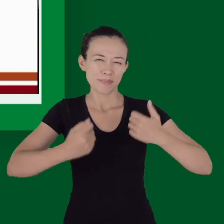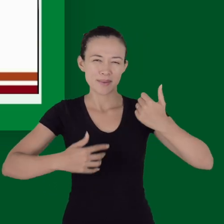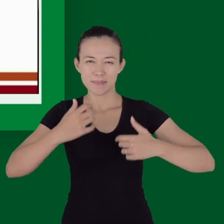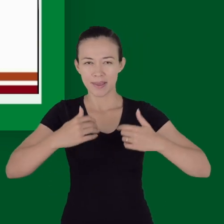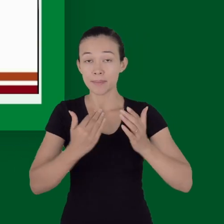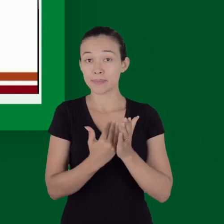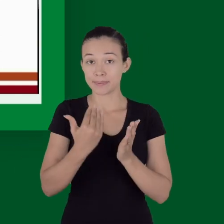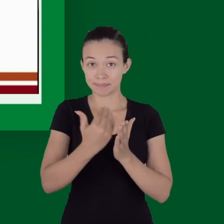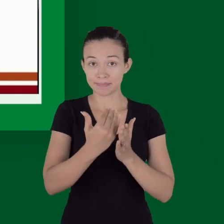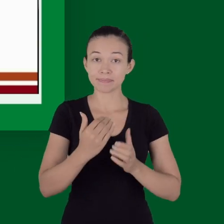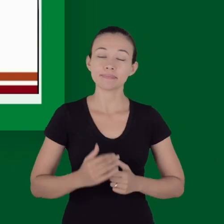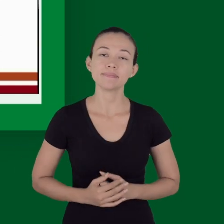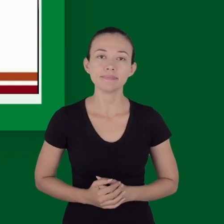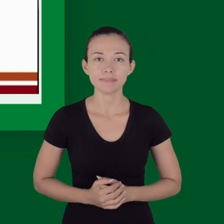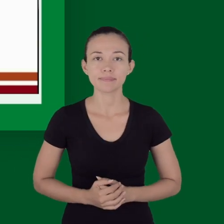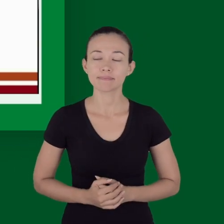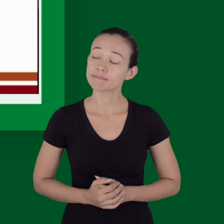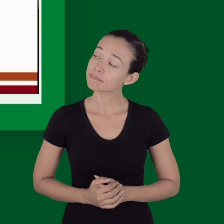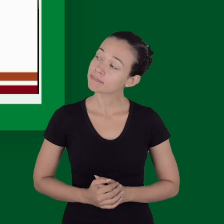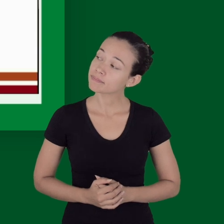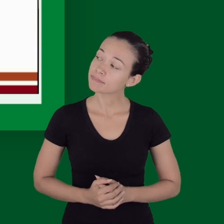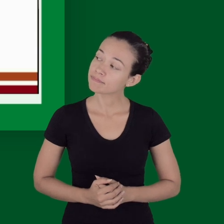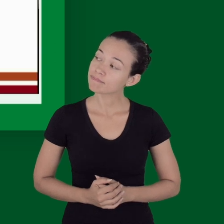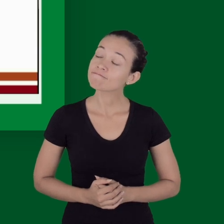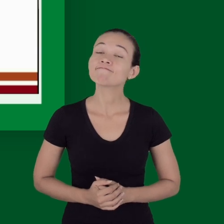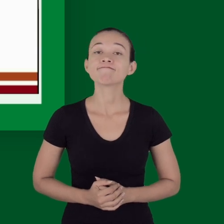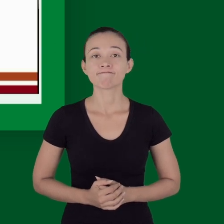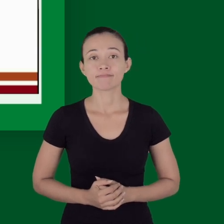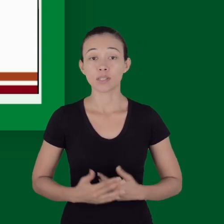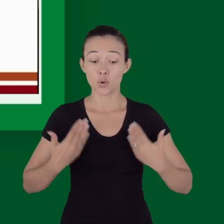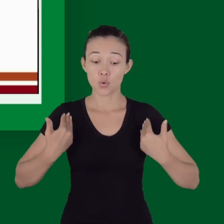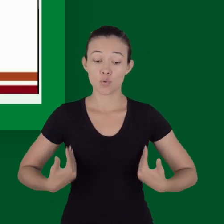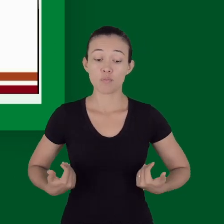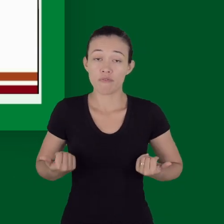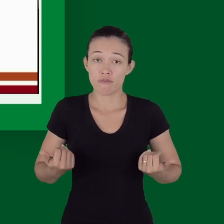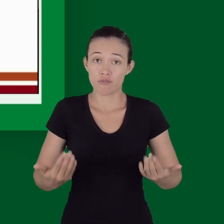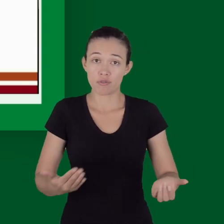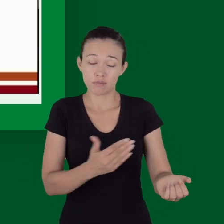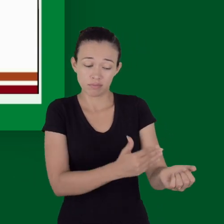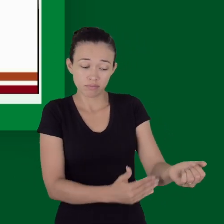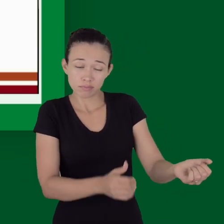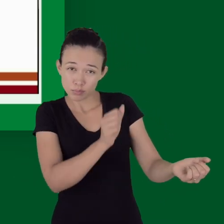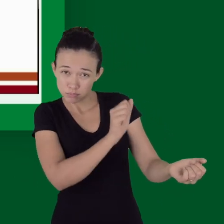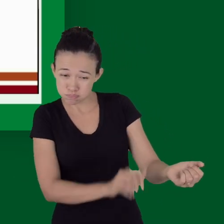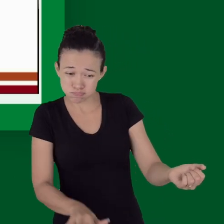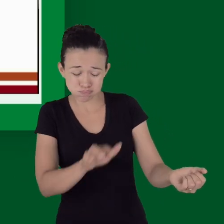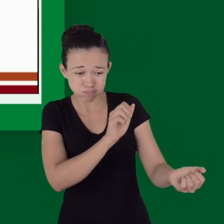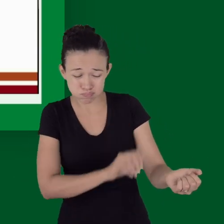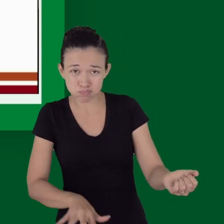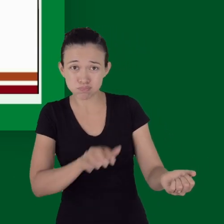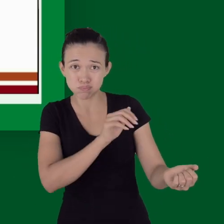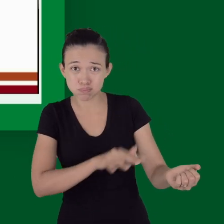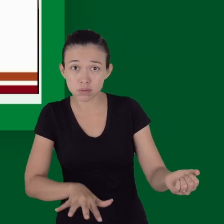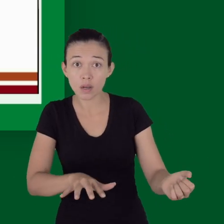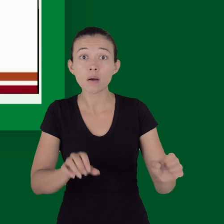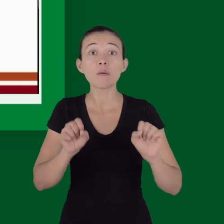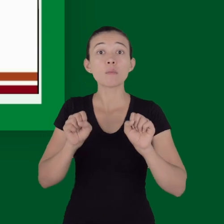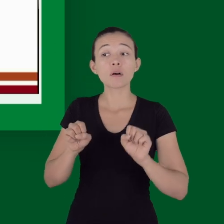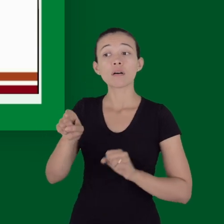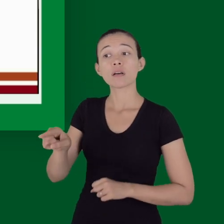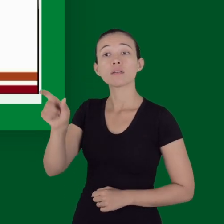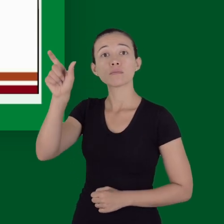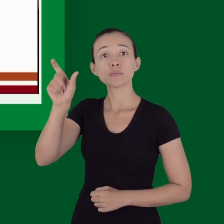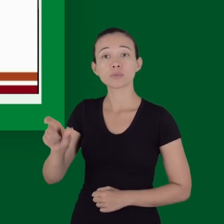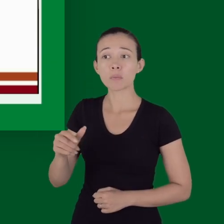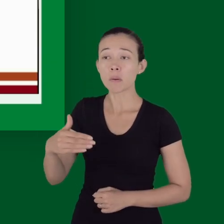choque hemorrágico né a hemorragia exanguinante ela pode matar um paciente mais rapidamente do que a maioria